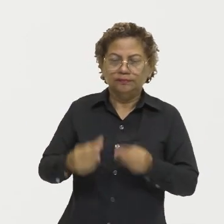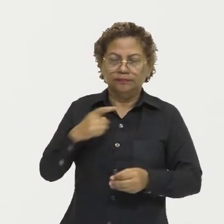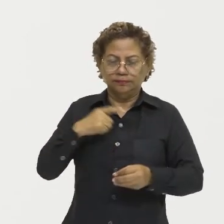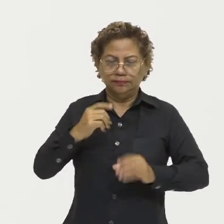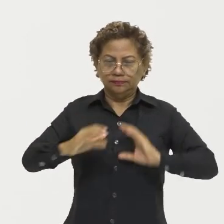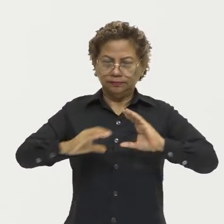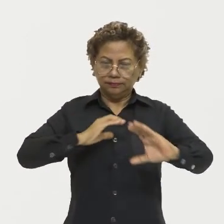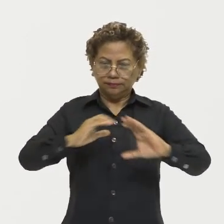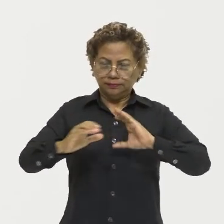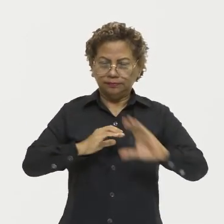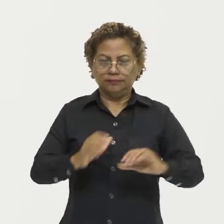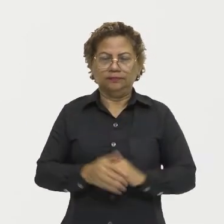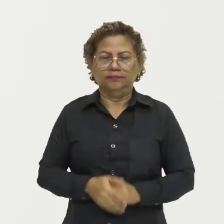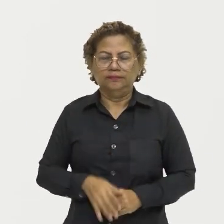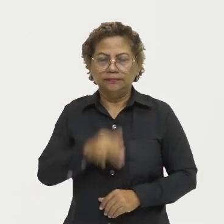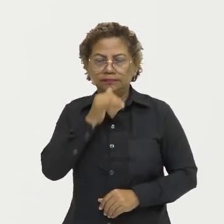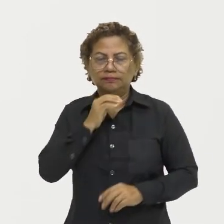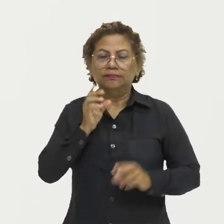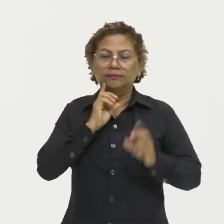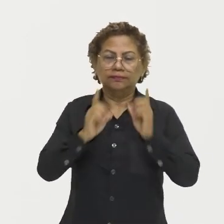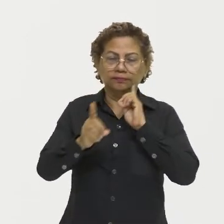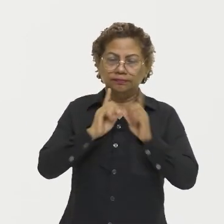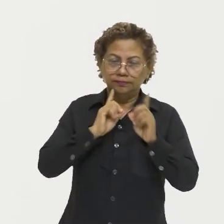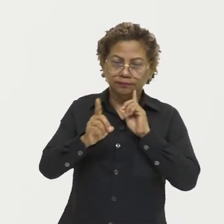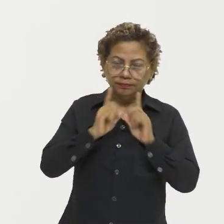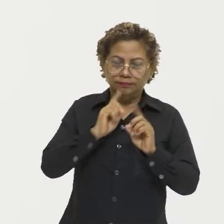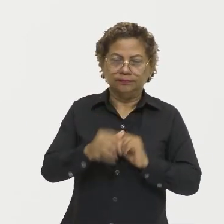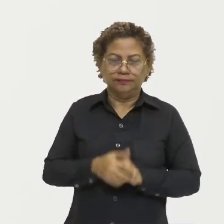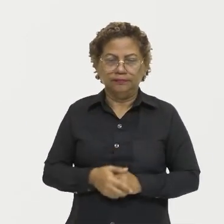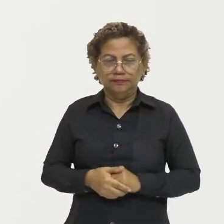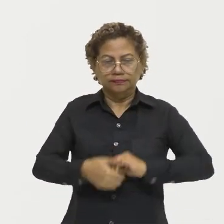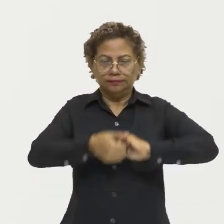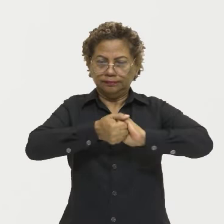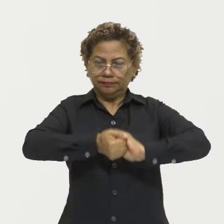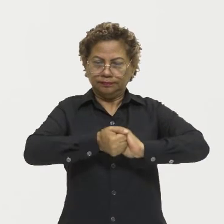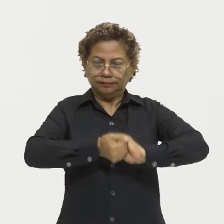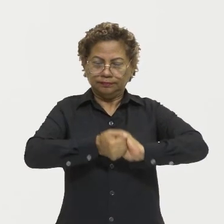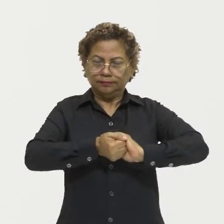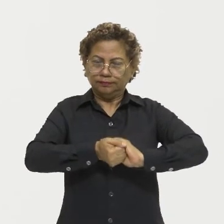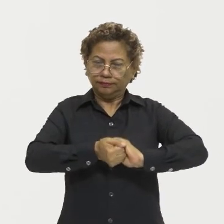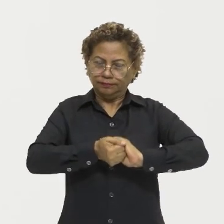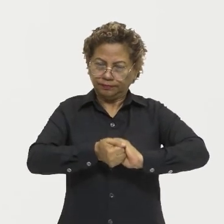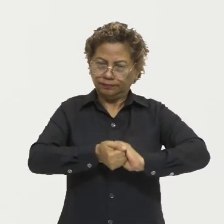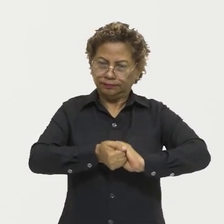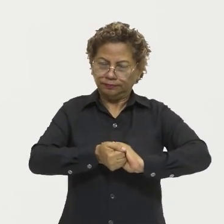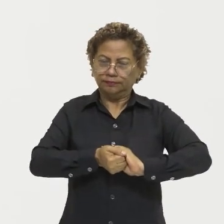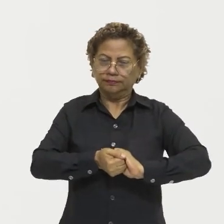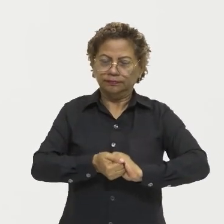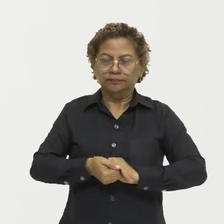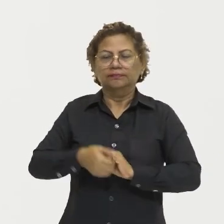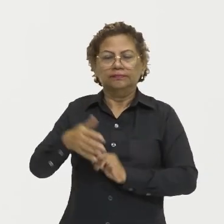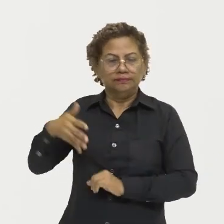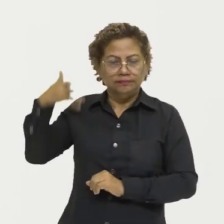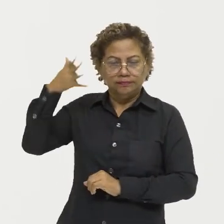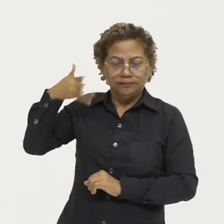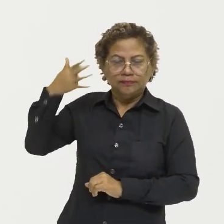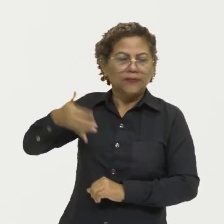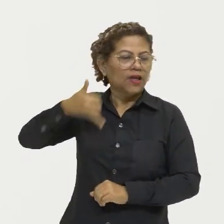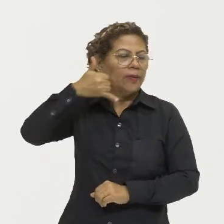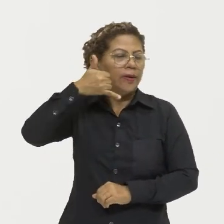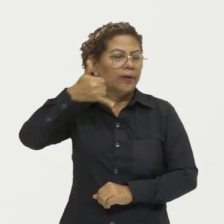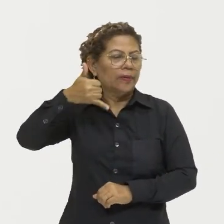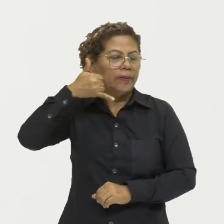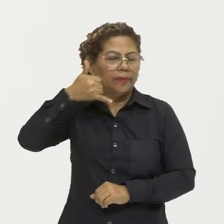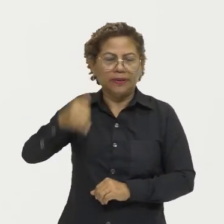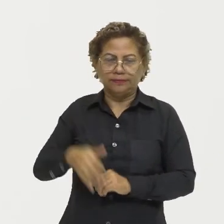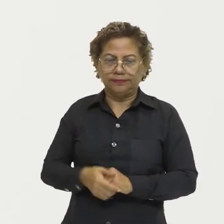função é muito utilizado nos diálogos, né? Nas expressões de cumprimento, na saudação, no discurso, ao telefone, etc.